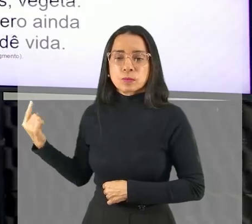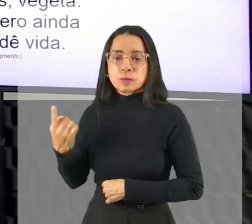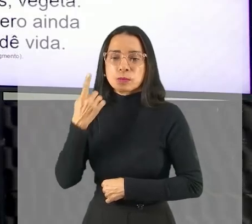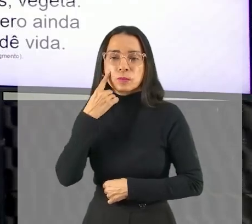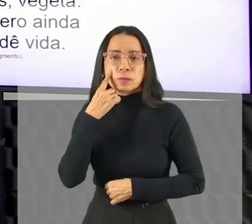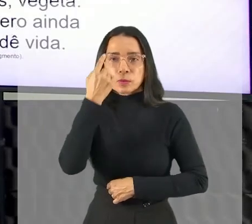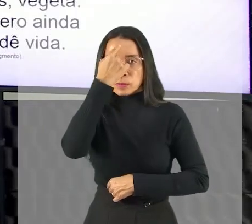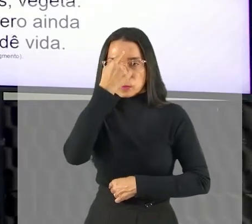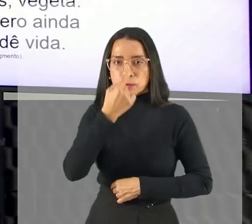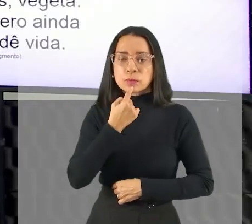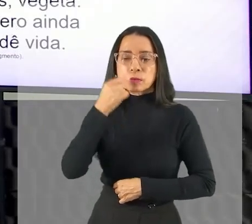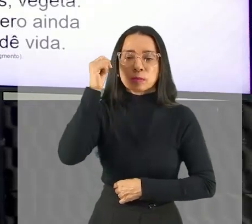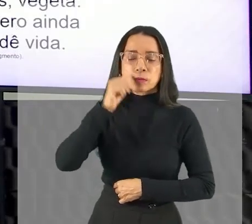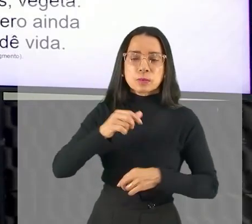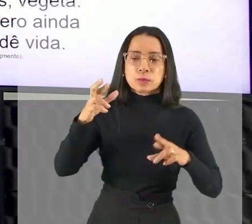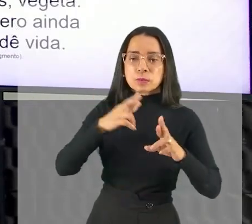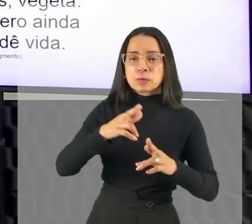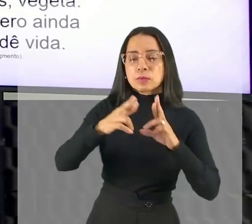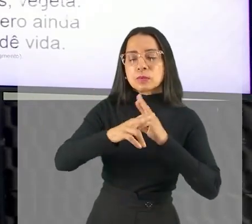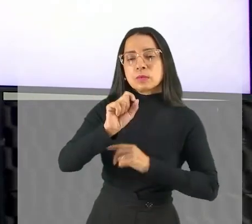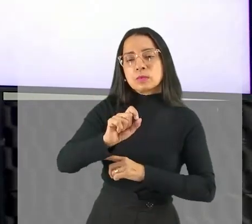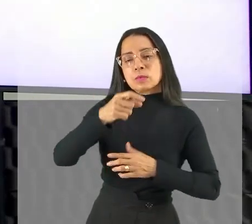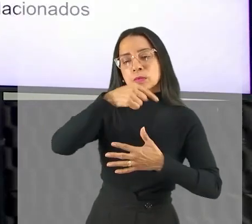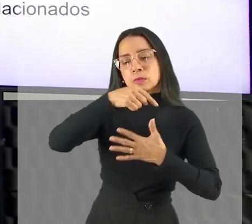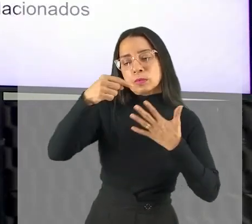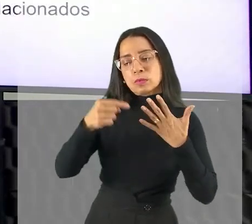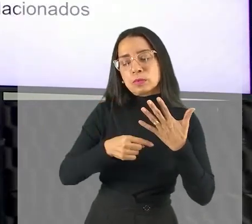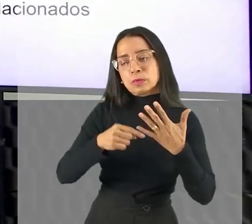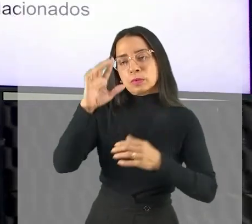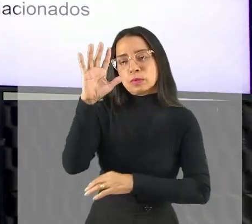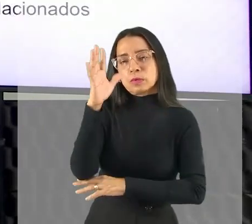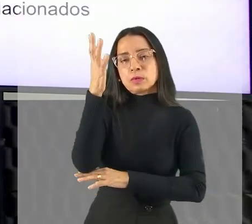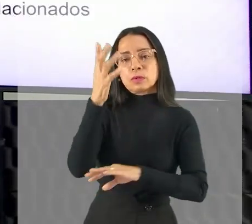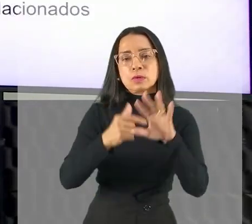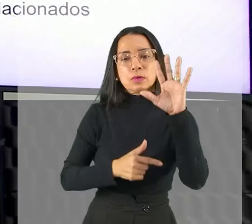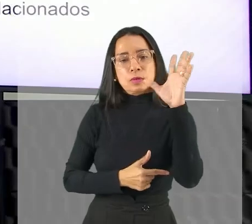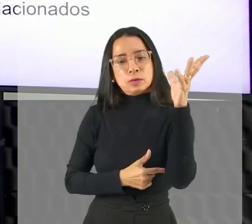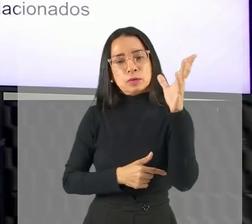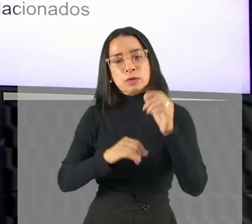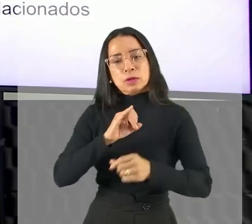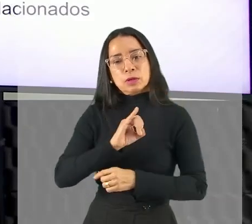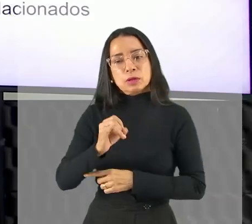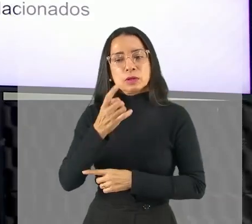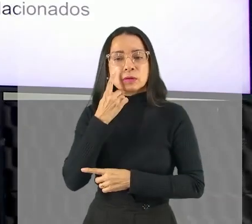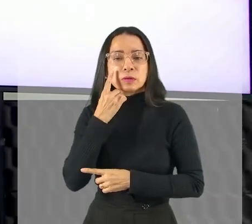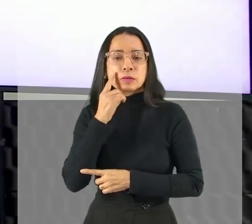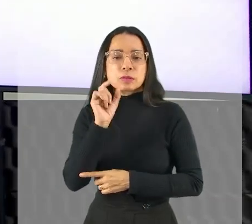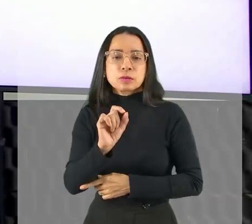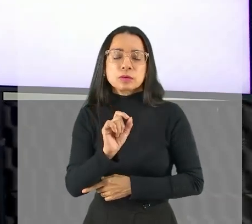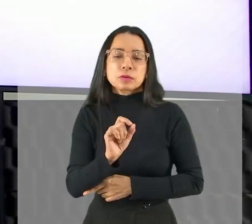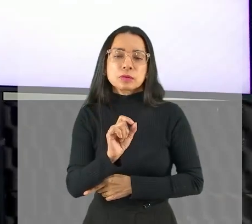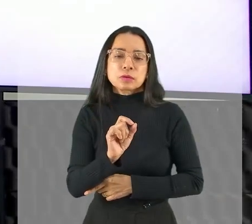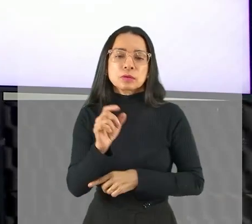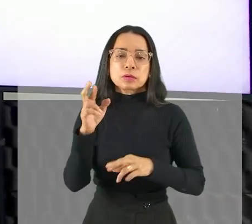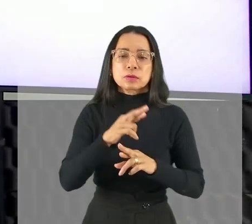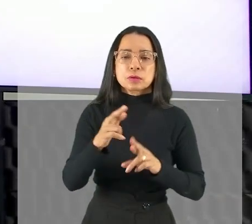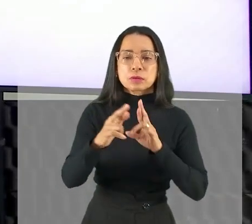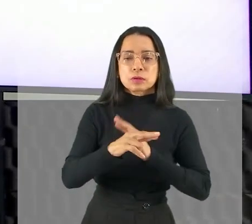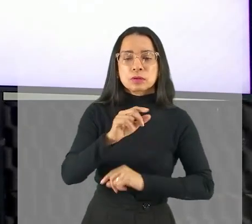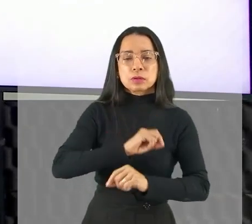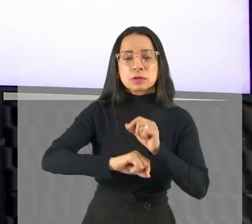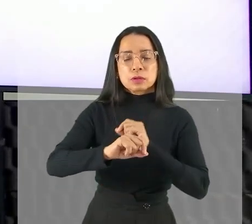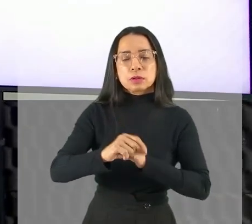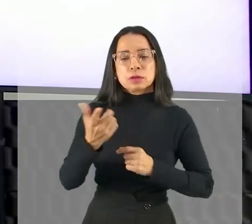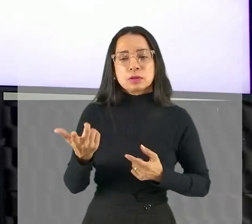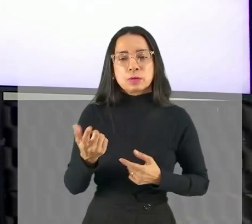vê a figura da mulher e relacionando isso com o aspecto da natureza. Então, se a gente considerar essa relação, a